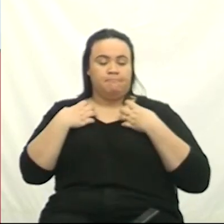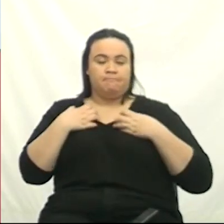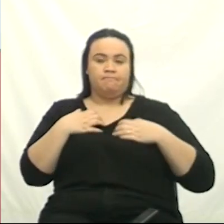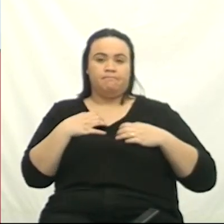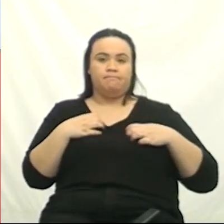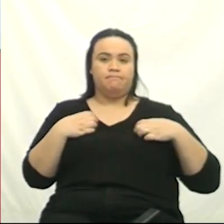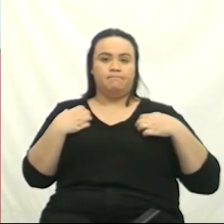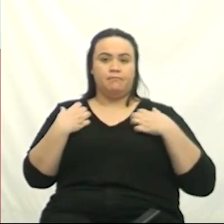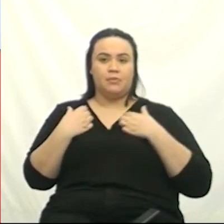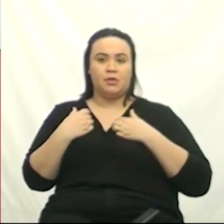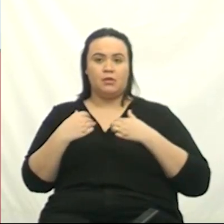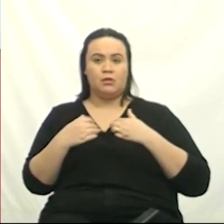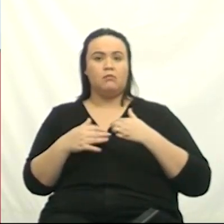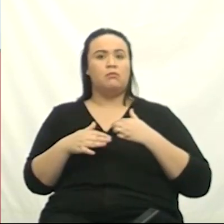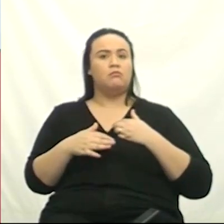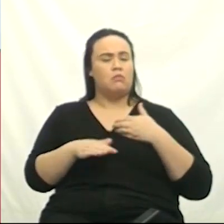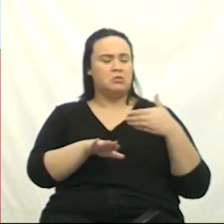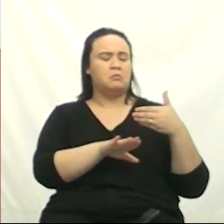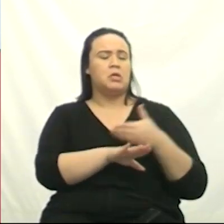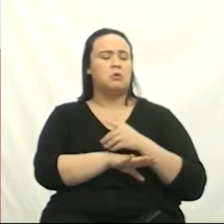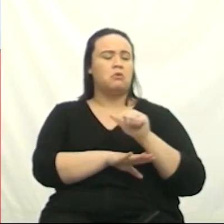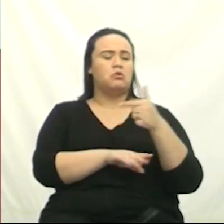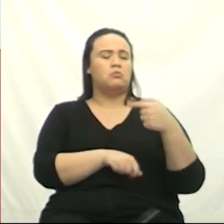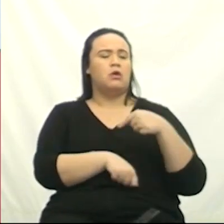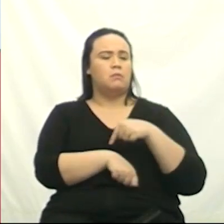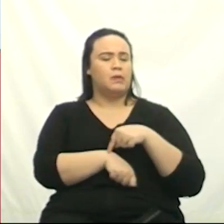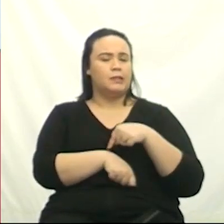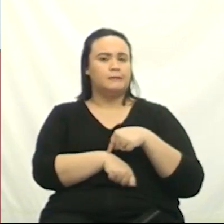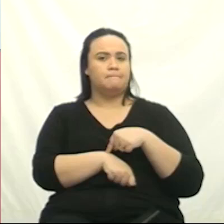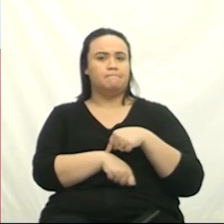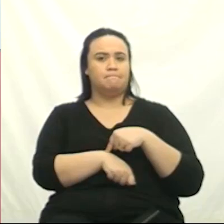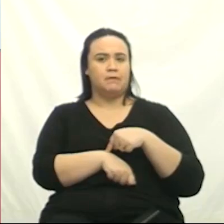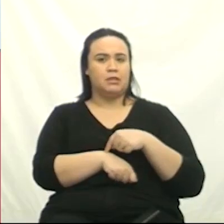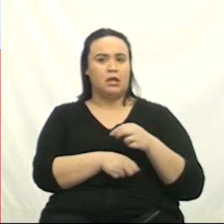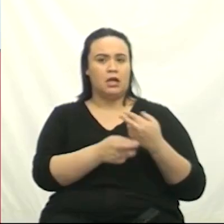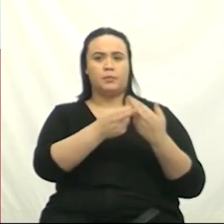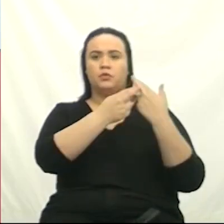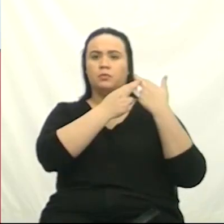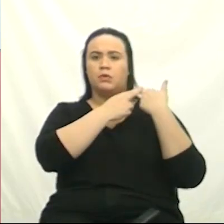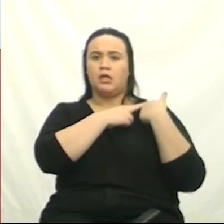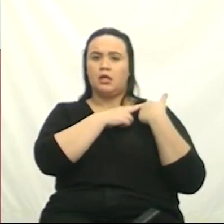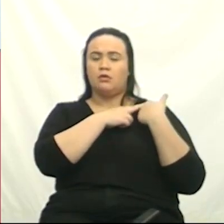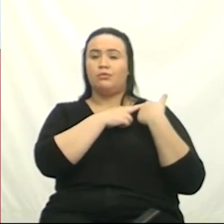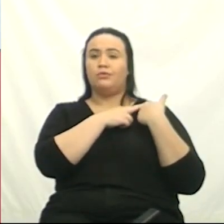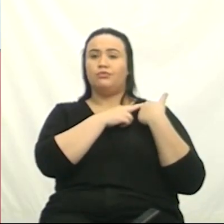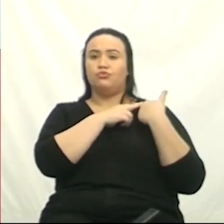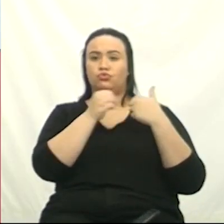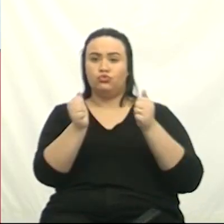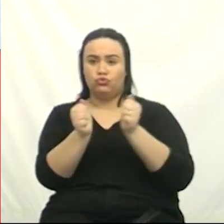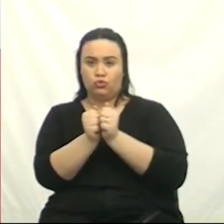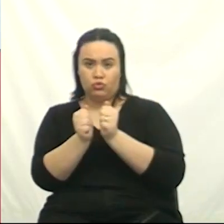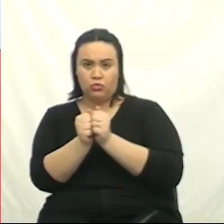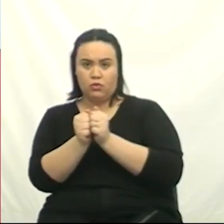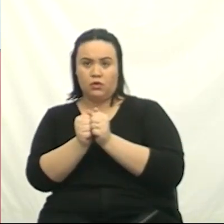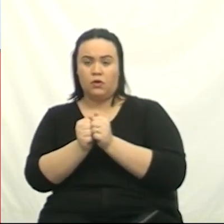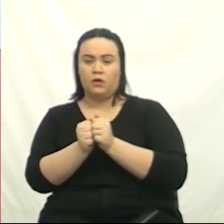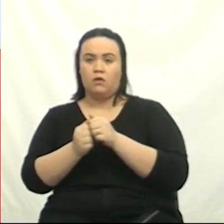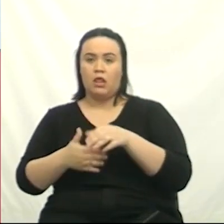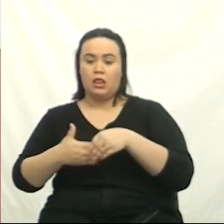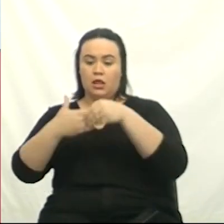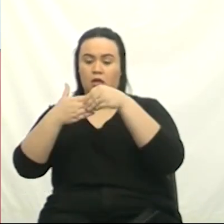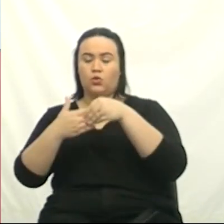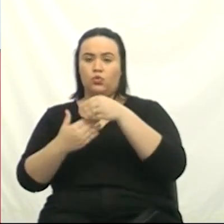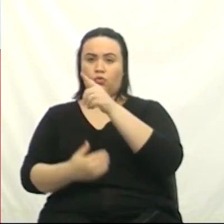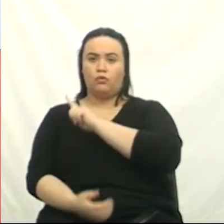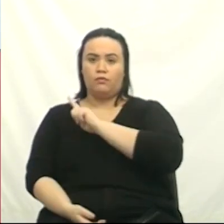presenciei outras situações mas acho que tendo a responsabilidade enquanto a procuradoria senhor líder do governo eu acho que